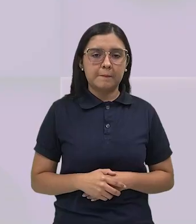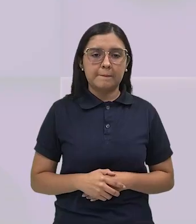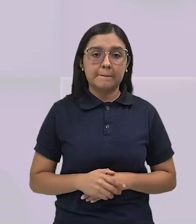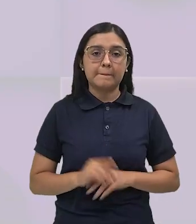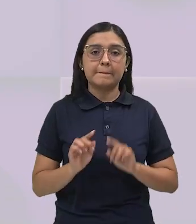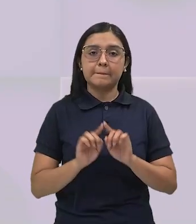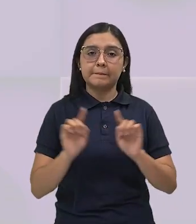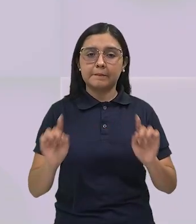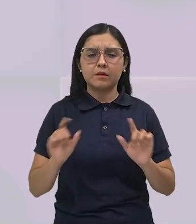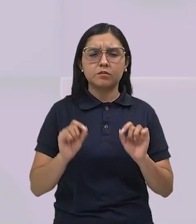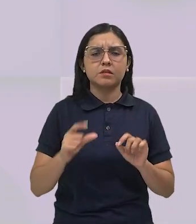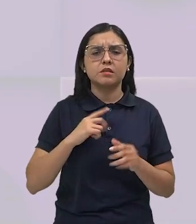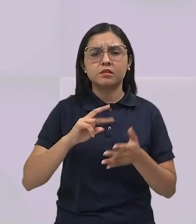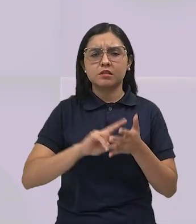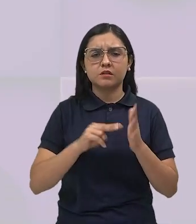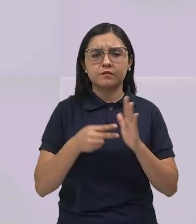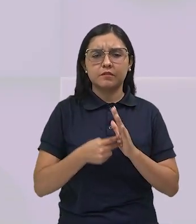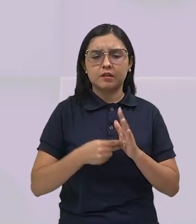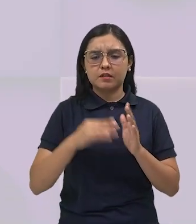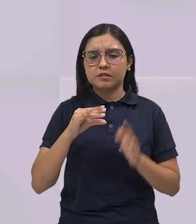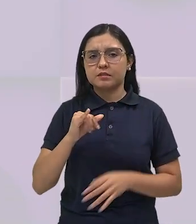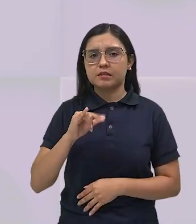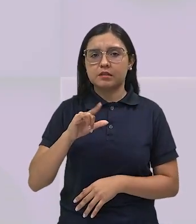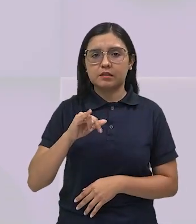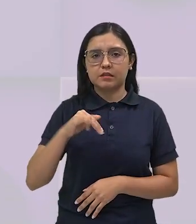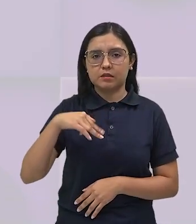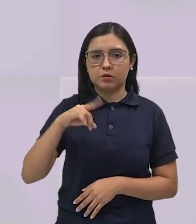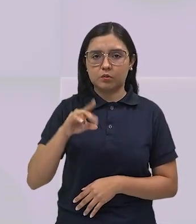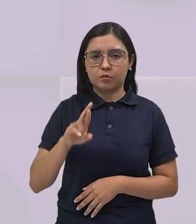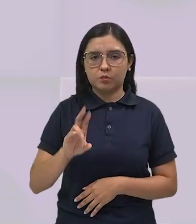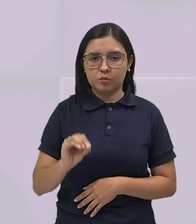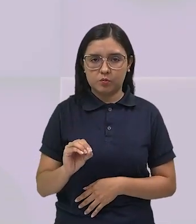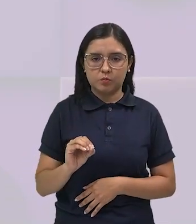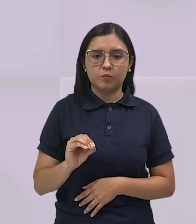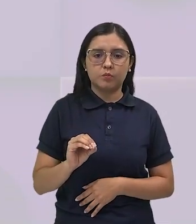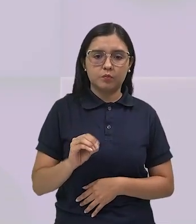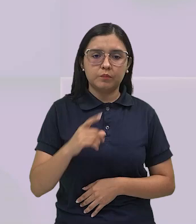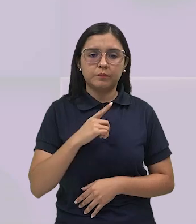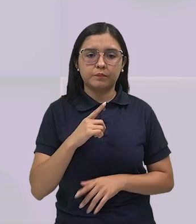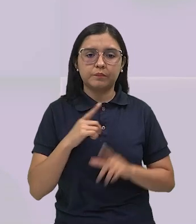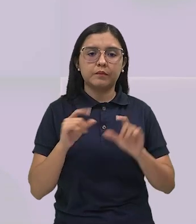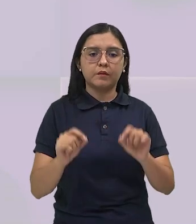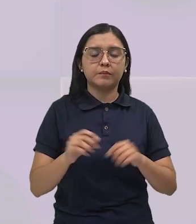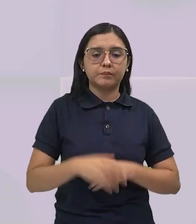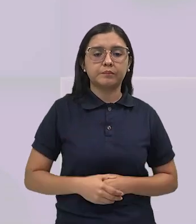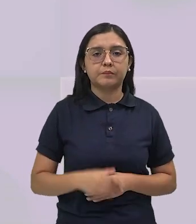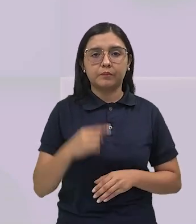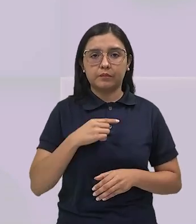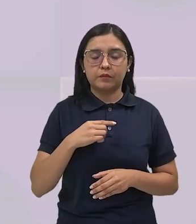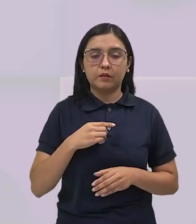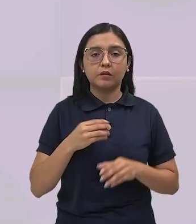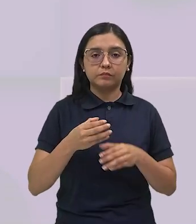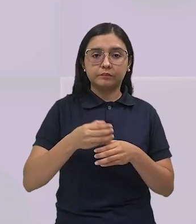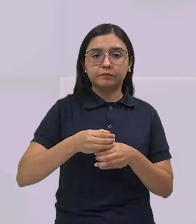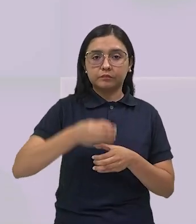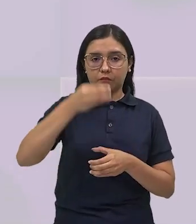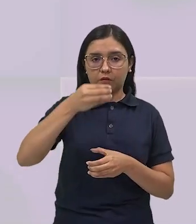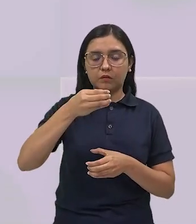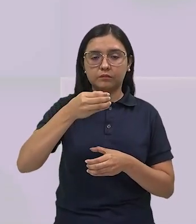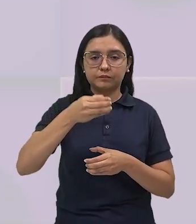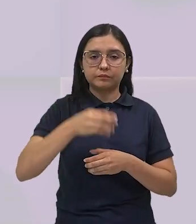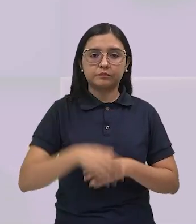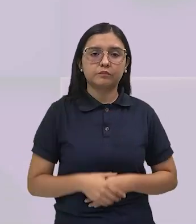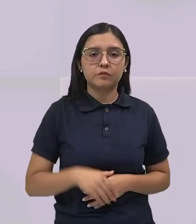um cilindro, certo? Então, cilindro ele é um sólido. Quando o professor fala que é